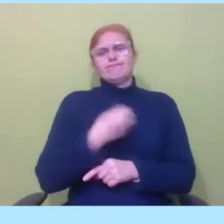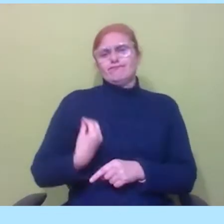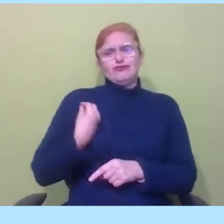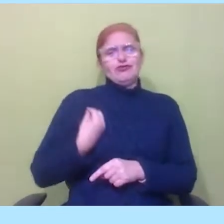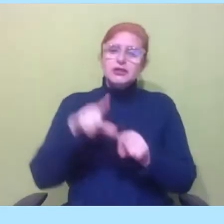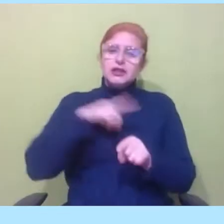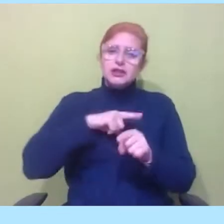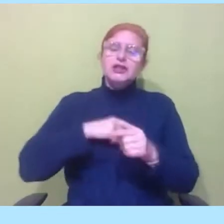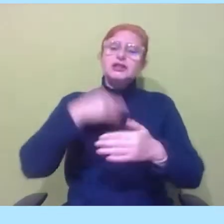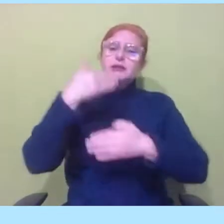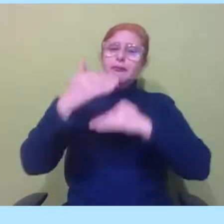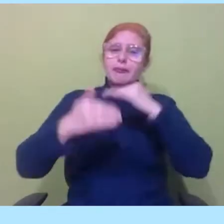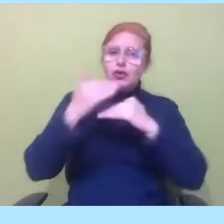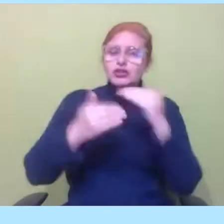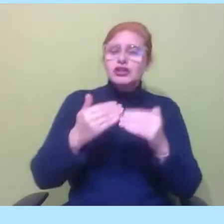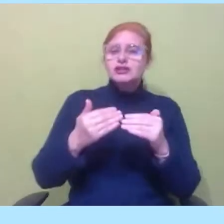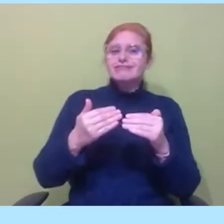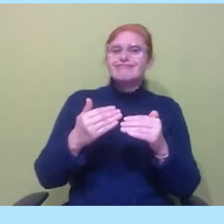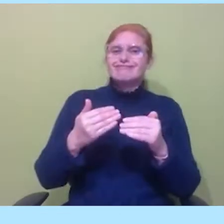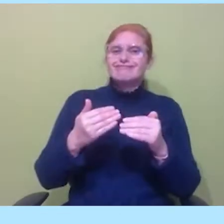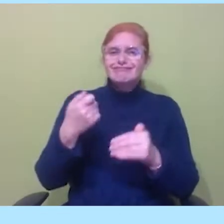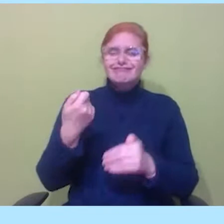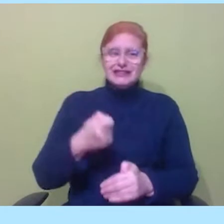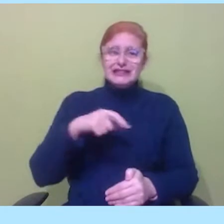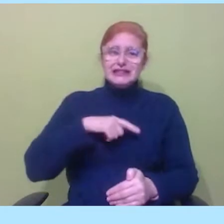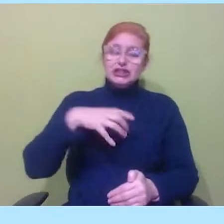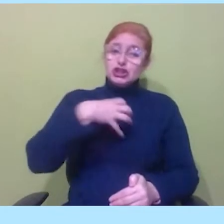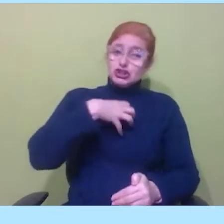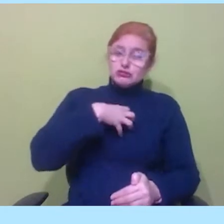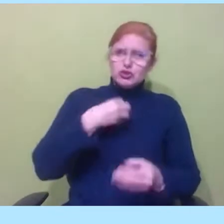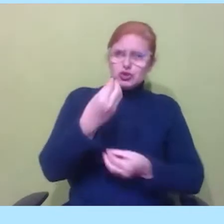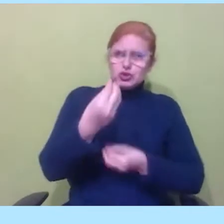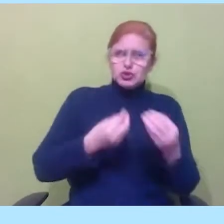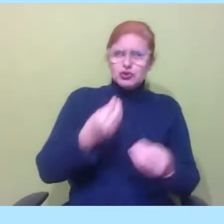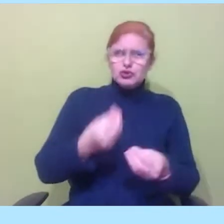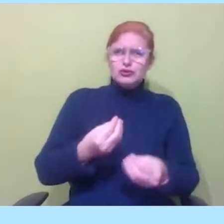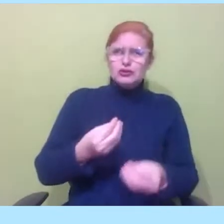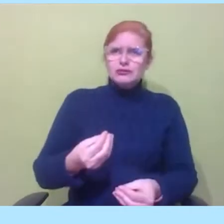entendimento de como nós estamos afetadas por todo esse contexto,